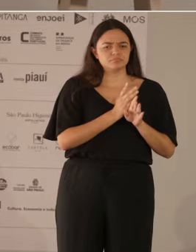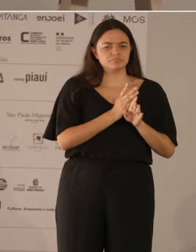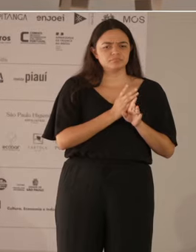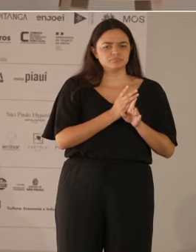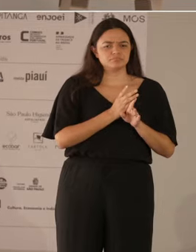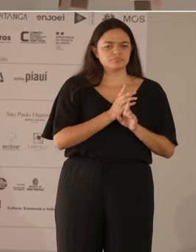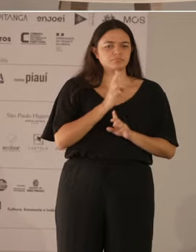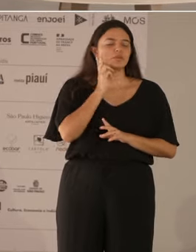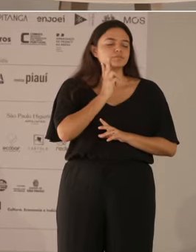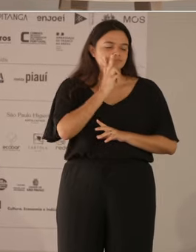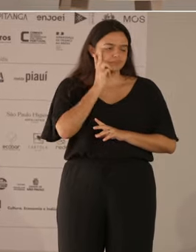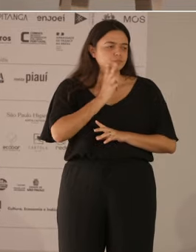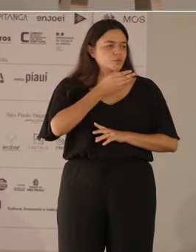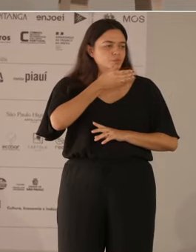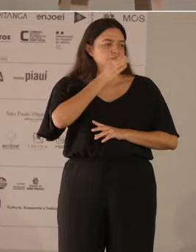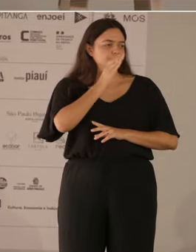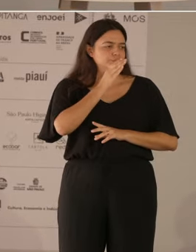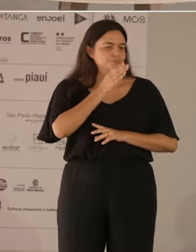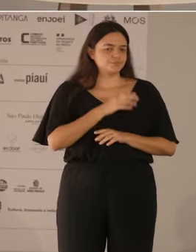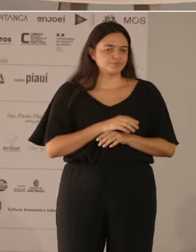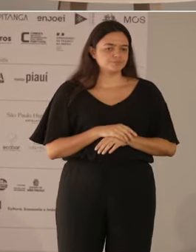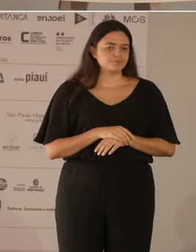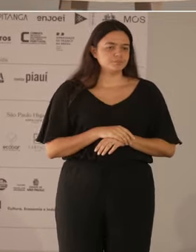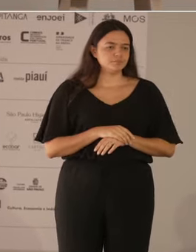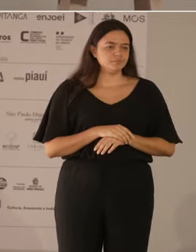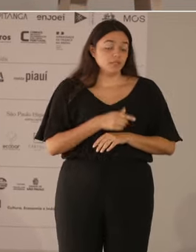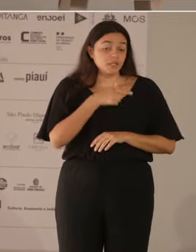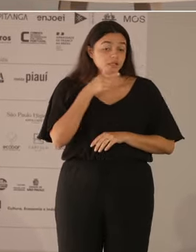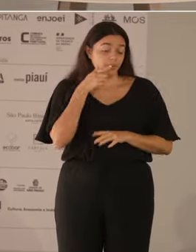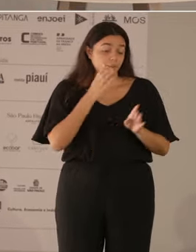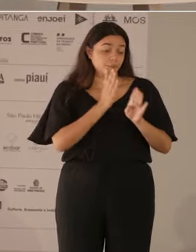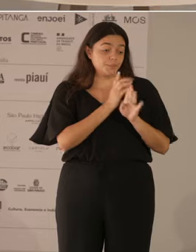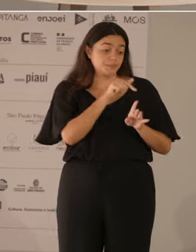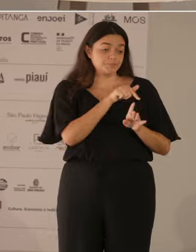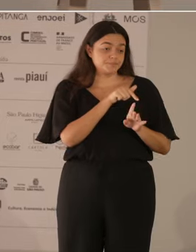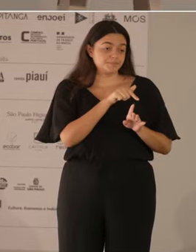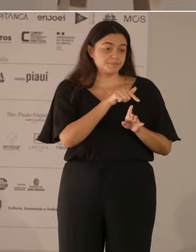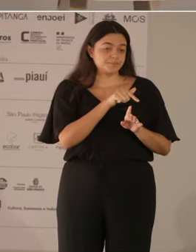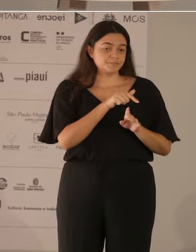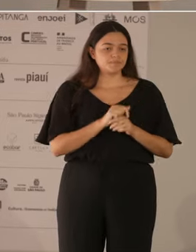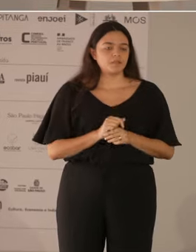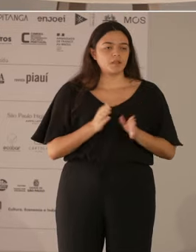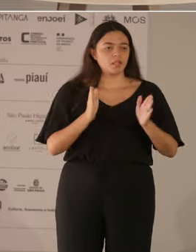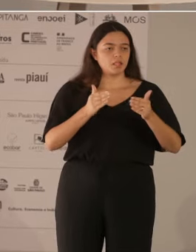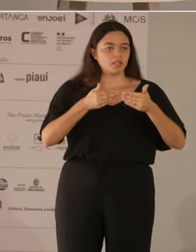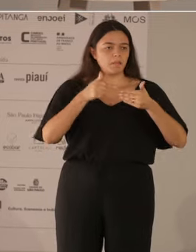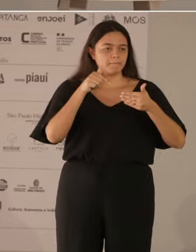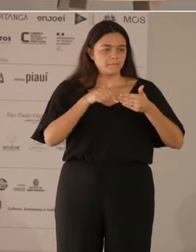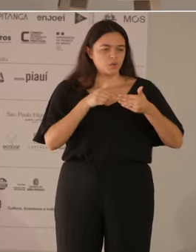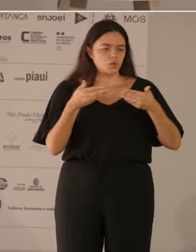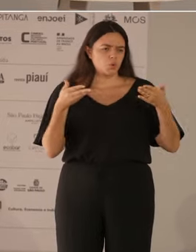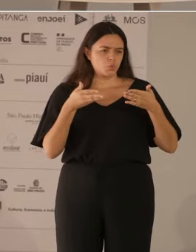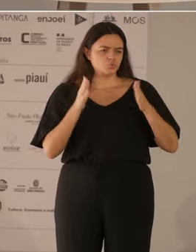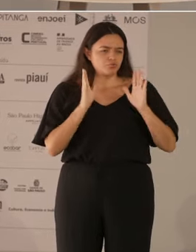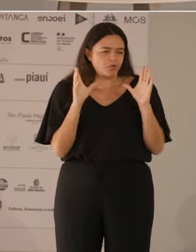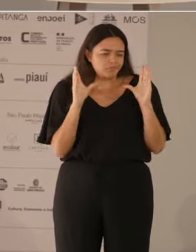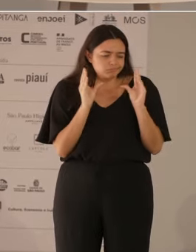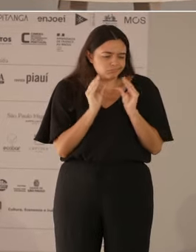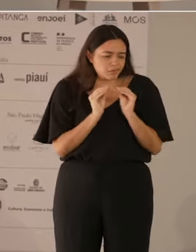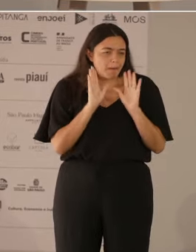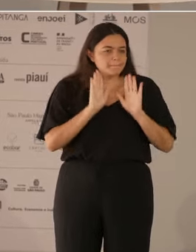entendo muito e tal. Enfim, eu fui com essa garrafinha lá. E na porta da casa dela, hoje já está bem apagado, né? Mas